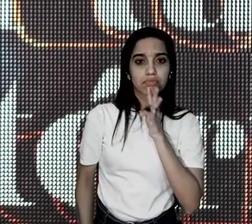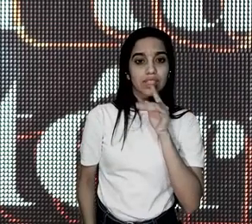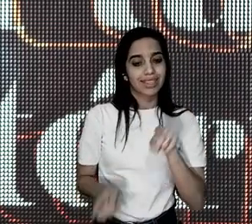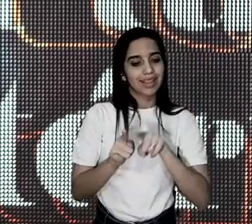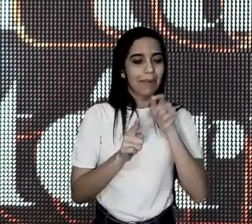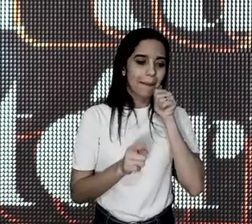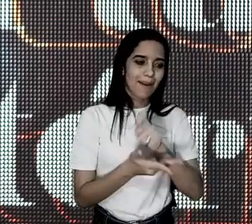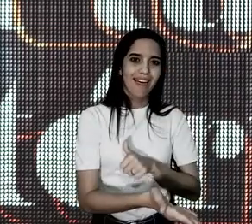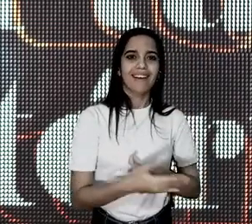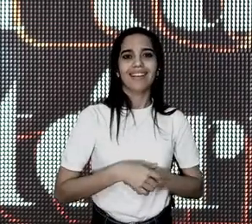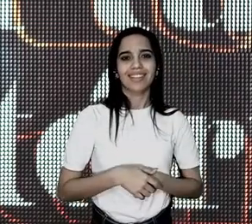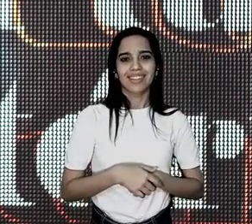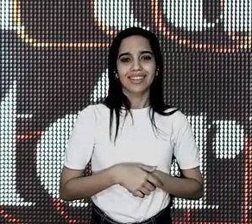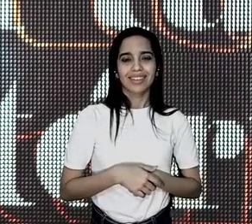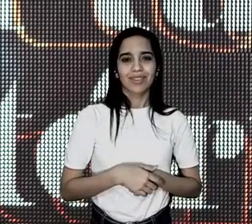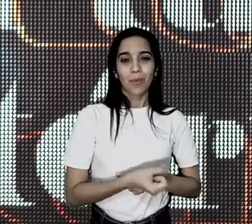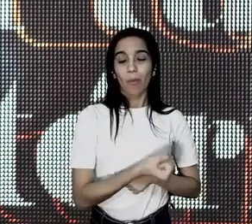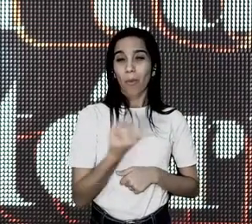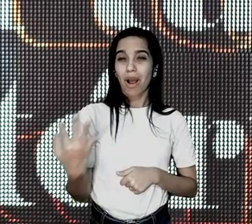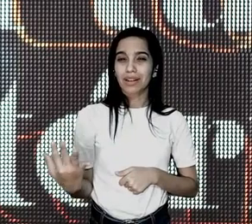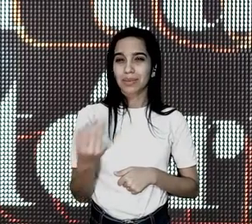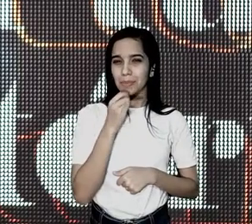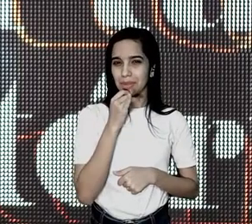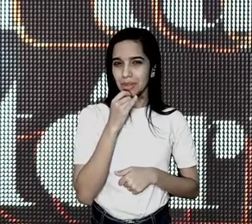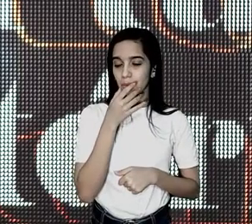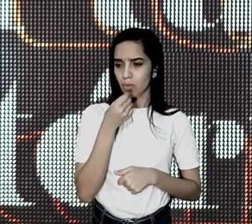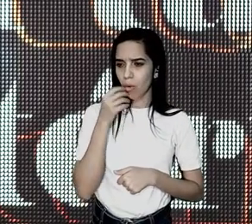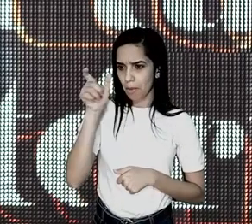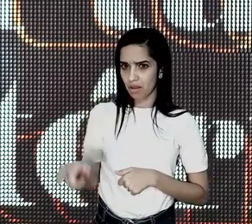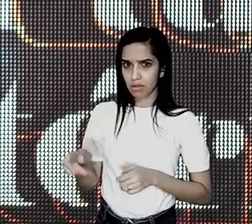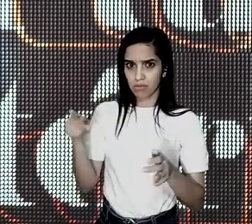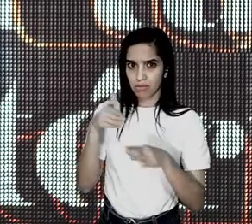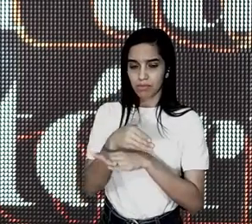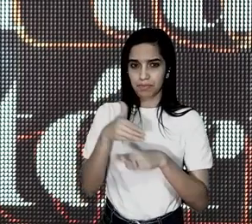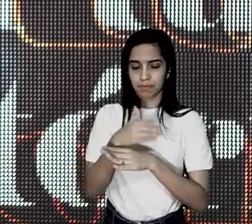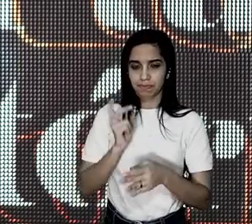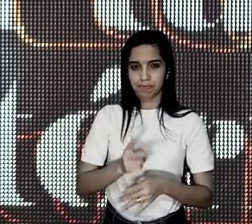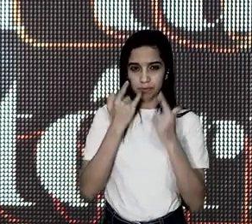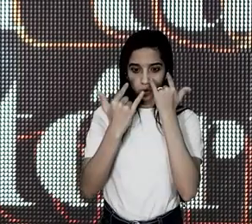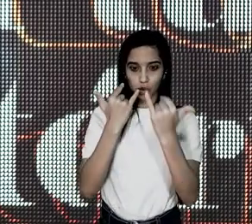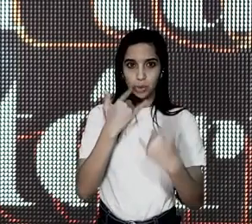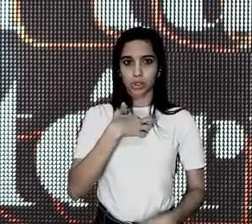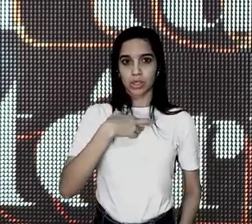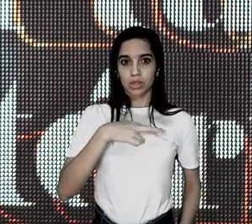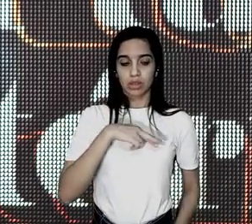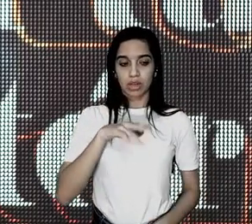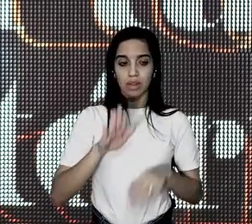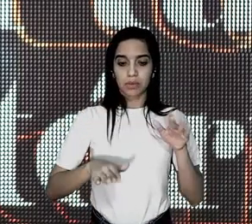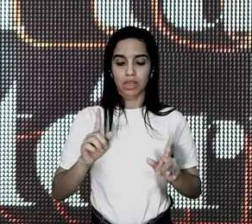inclusive daquela mulher. Quantas vezes talvez aquele homem religioso tivesse cruzado com essa